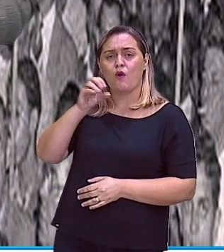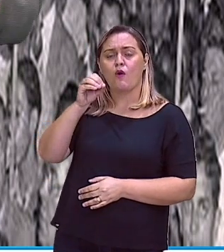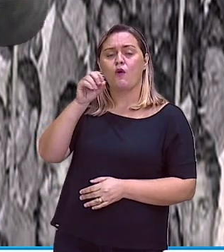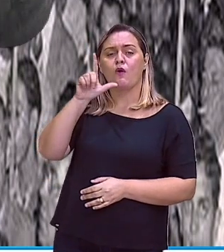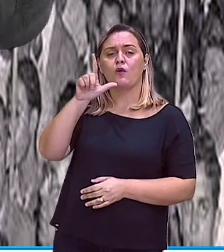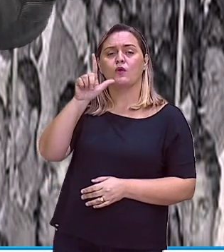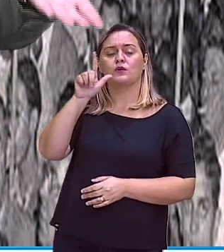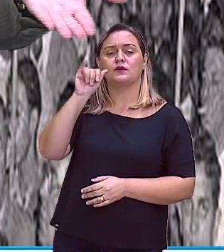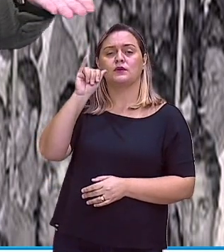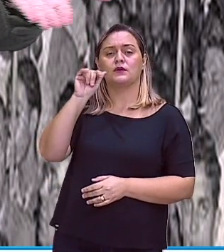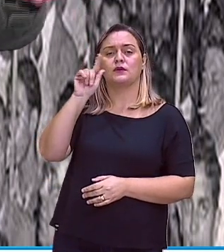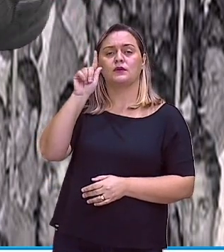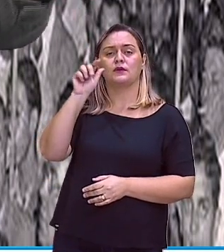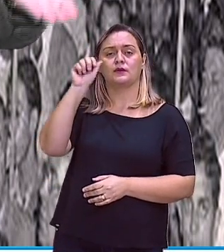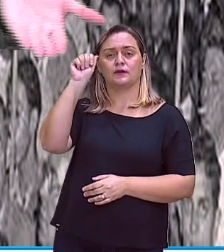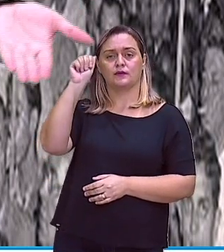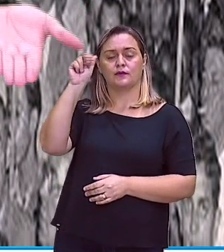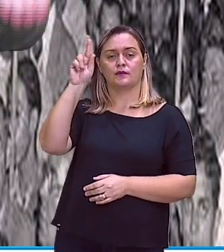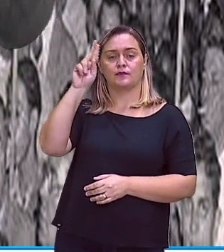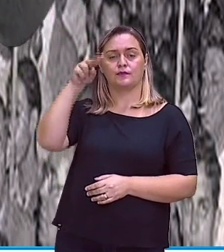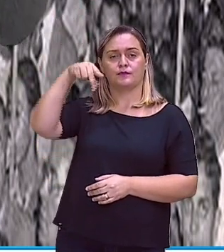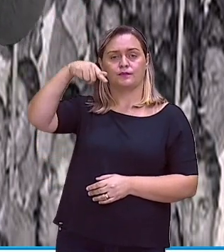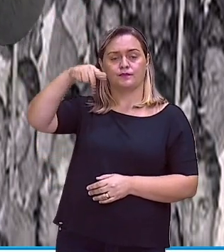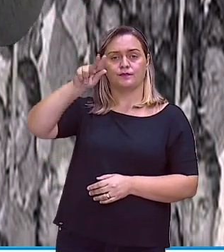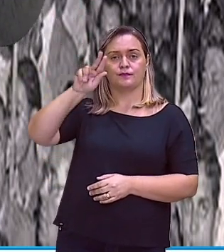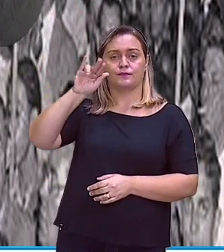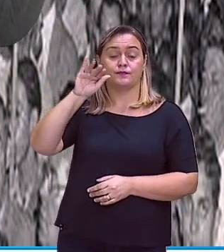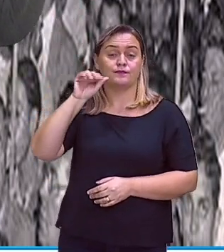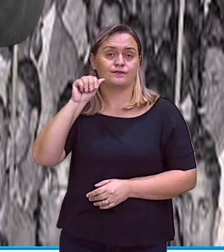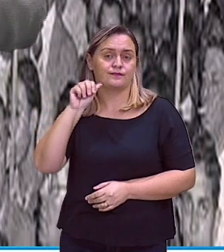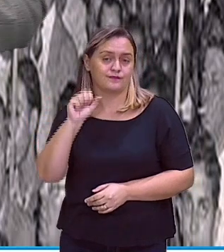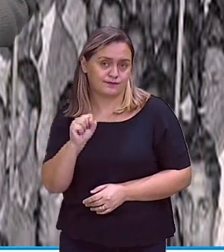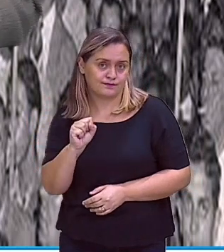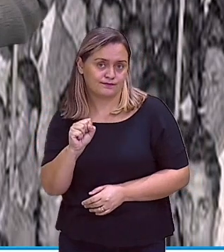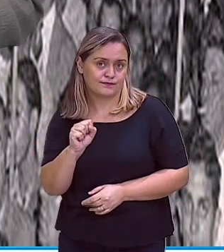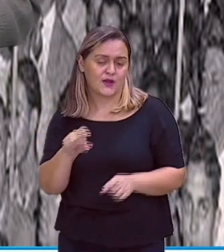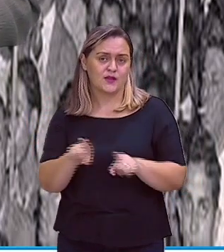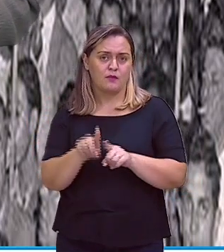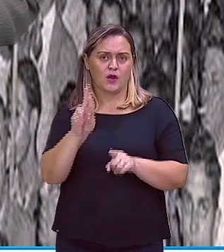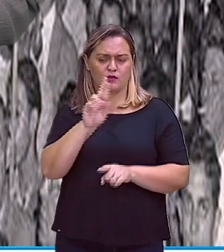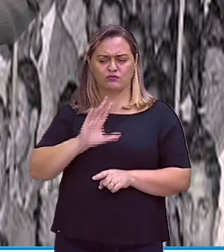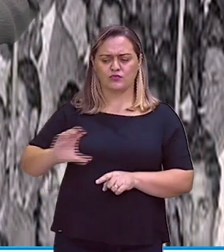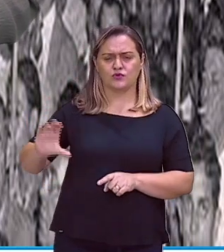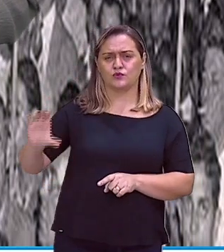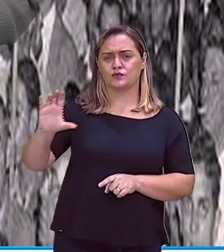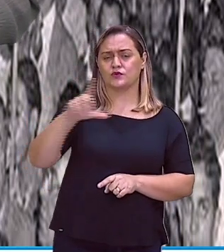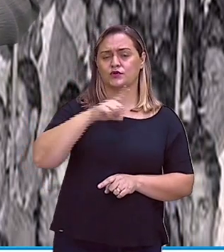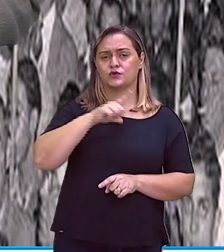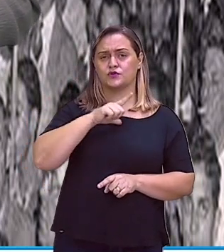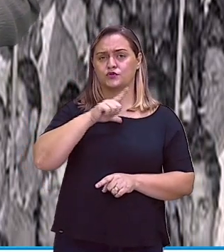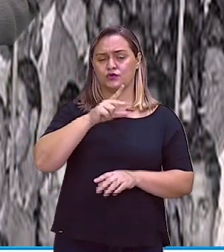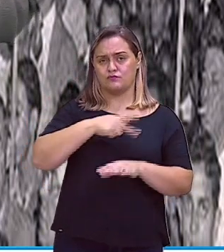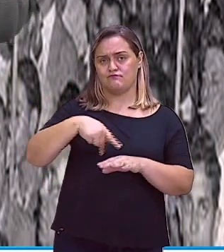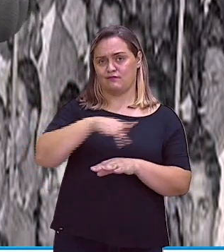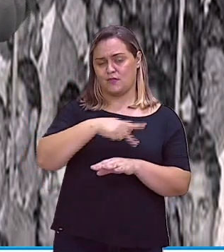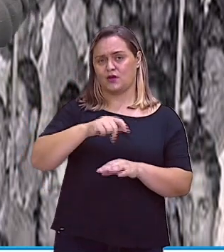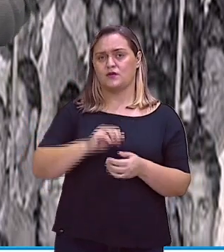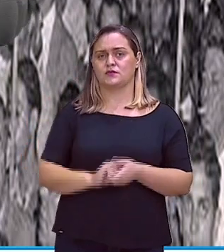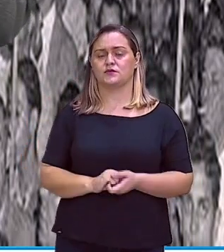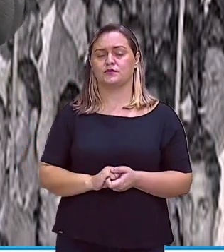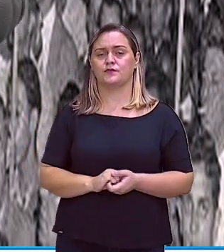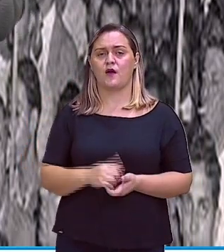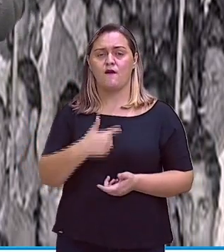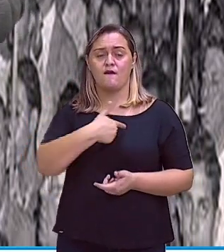e dos Reis regionalismos que ainda existiam no país o Vargas procurou